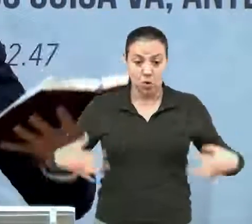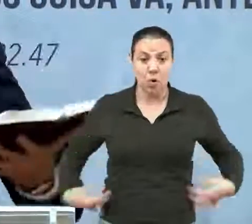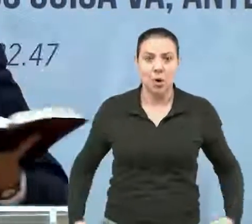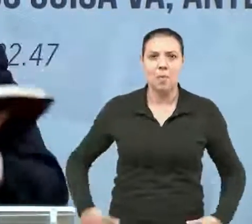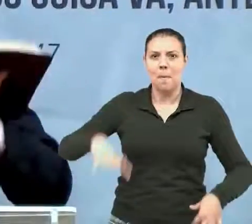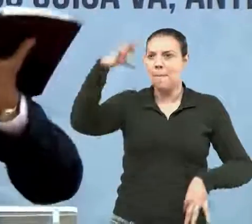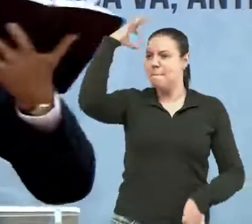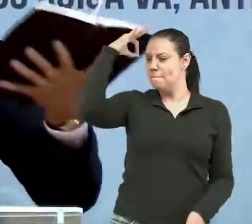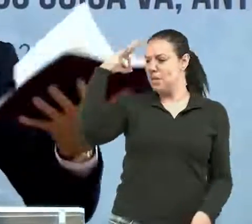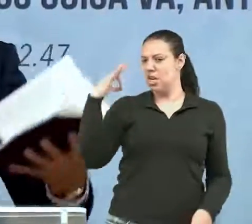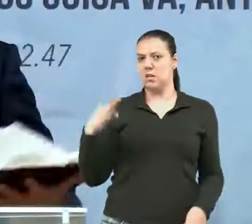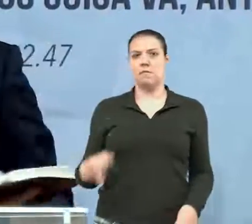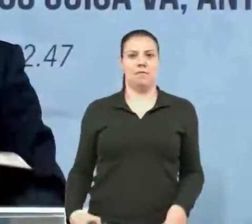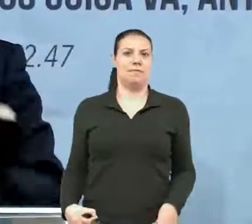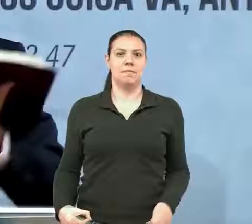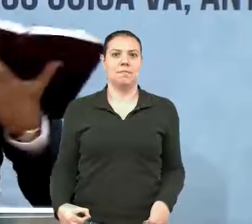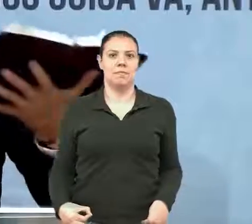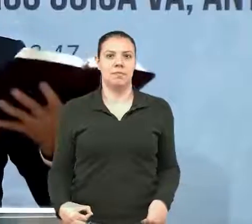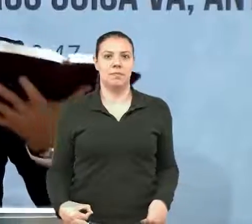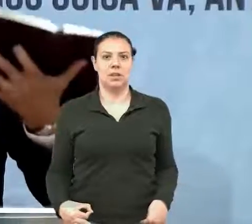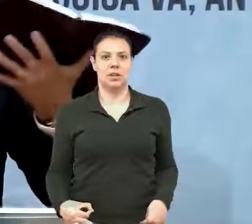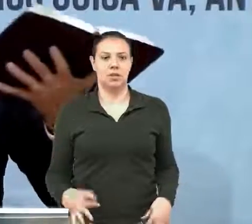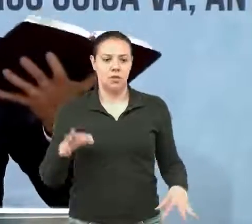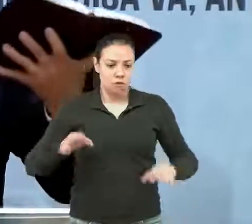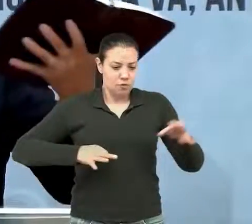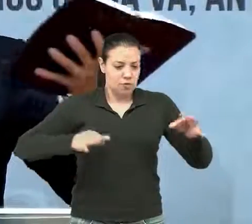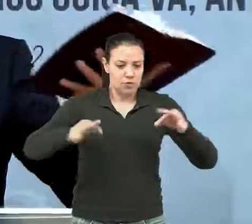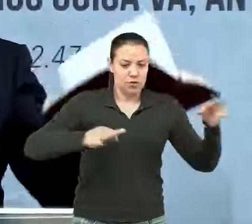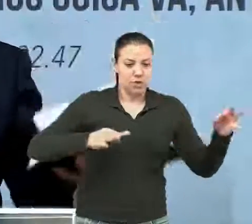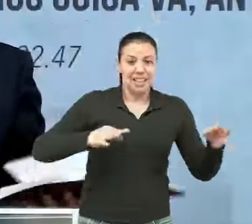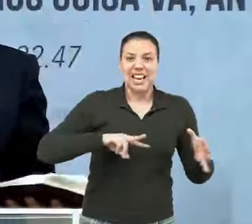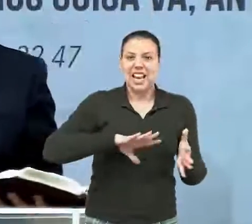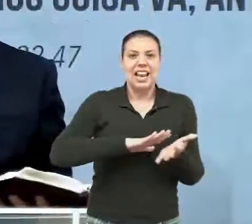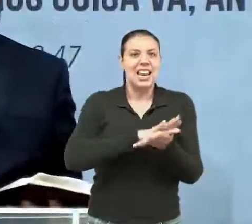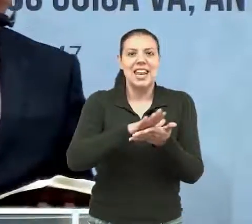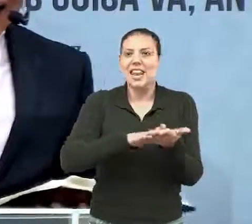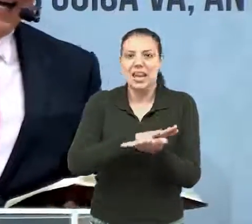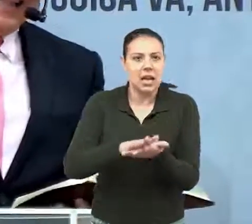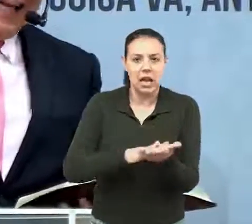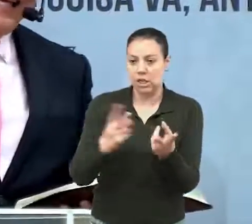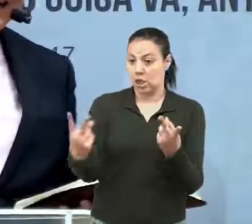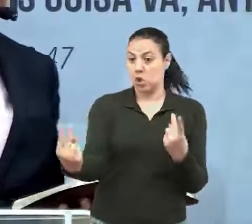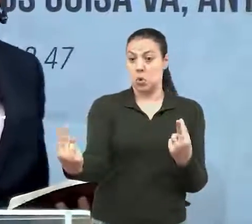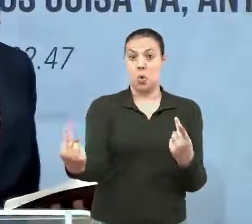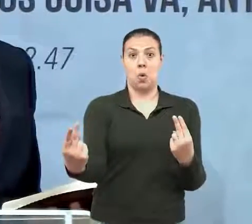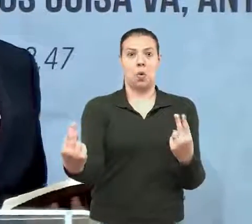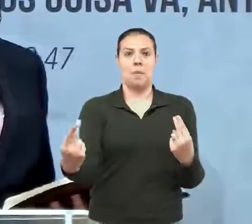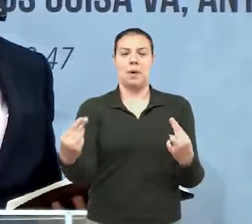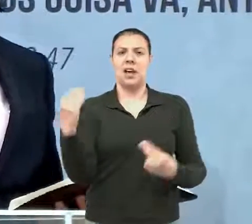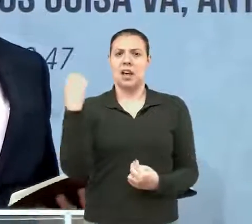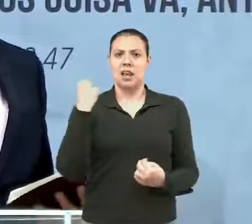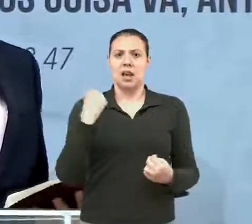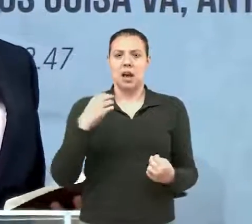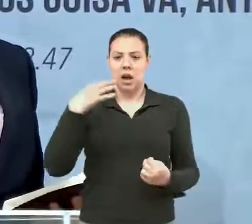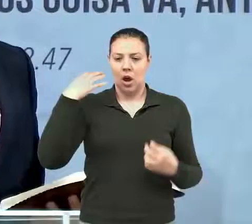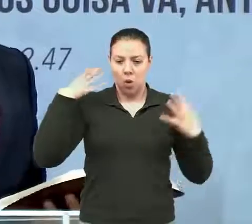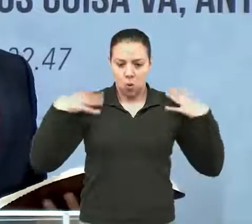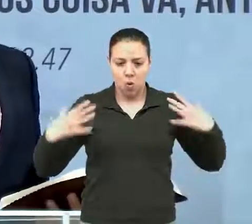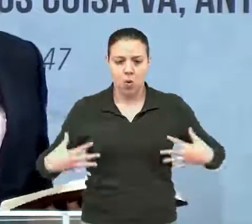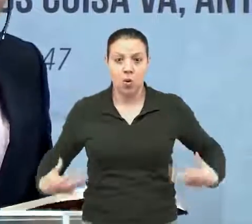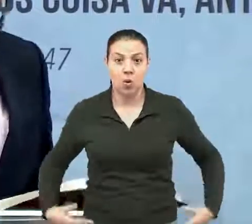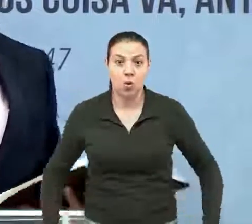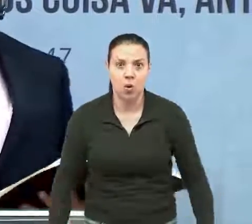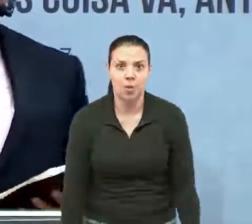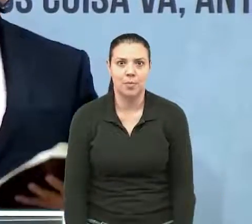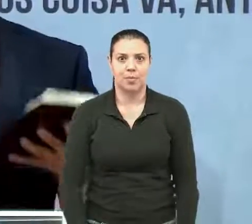mais fantásticas e extraordinárias, que nada no mundo pode ser comparado à grandeza, à beleza e à complexidade